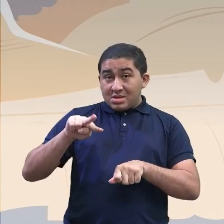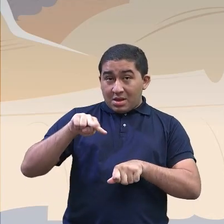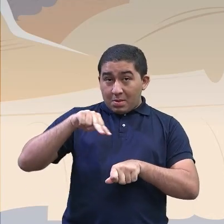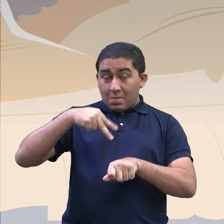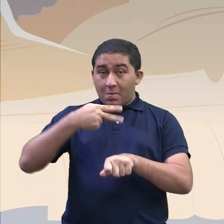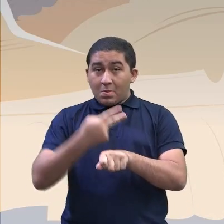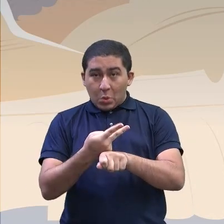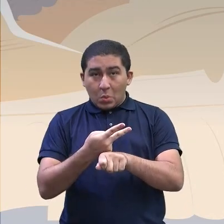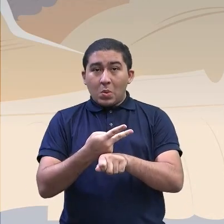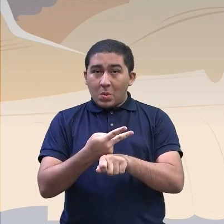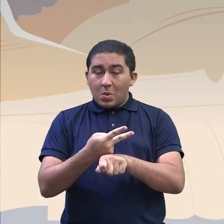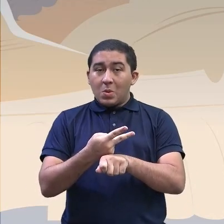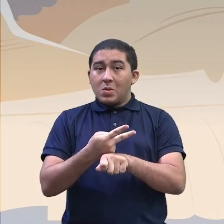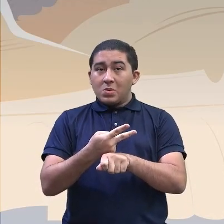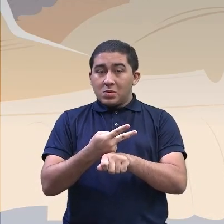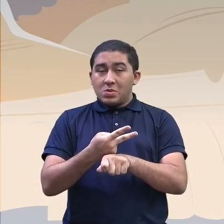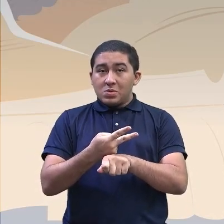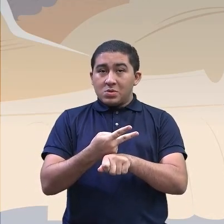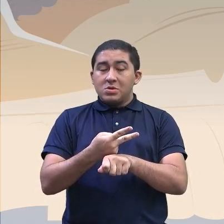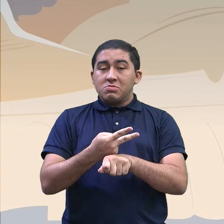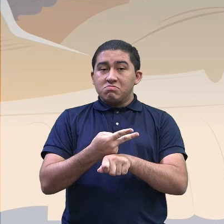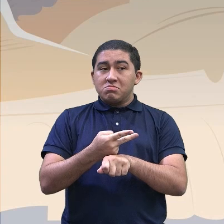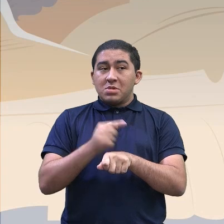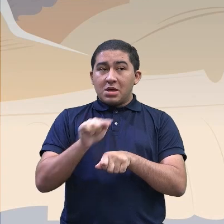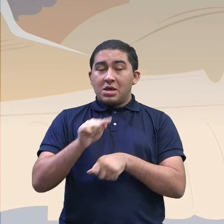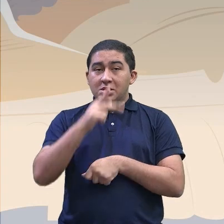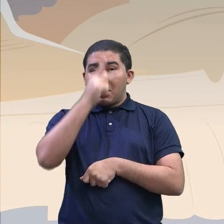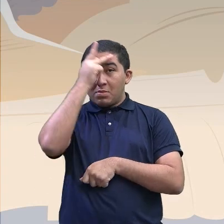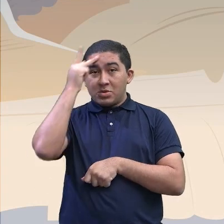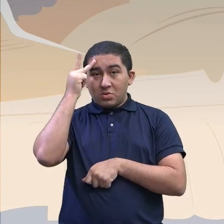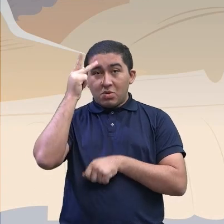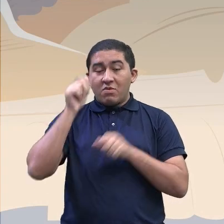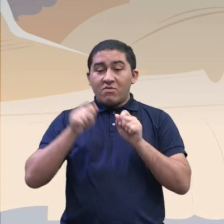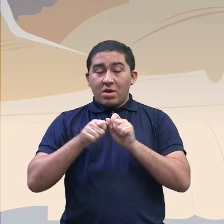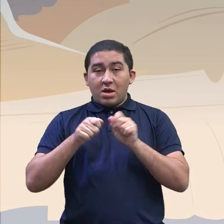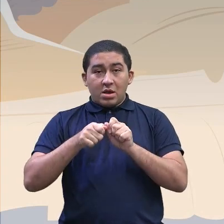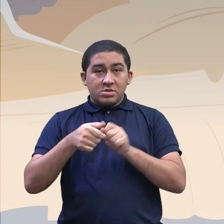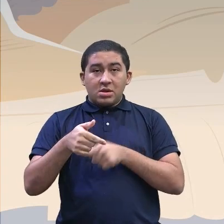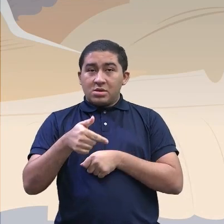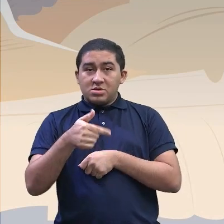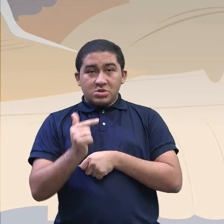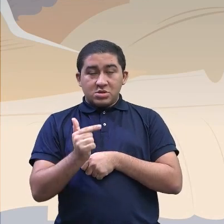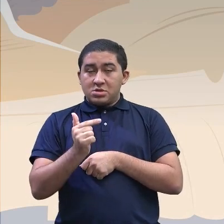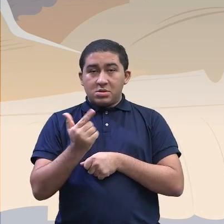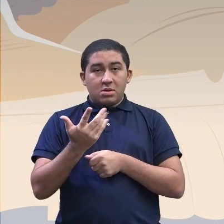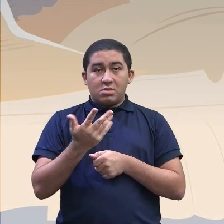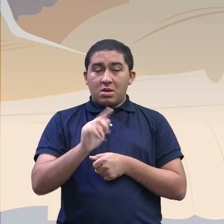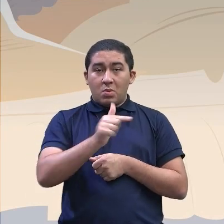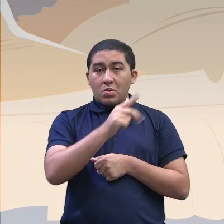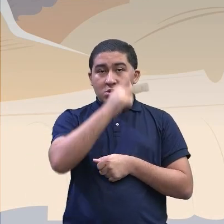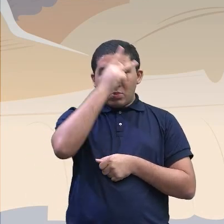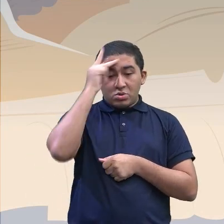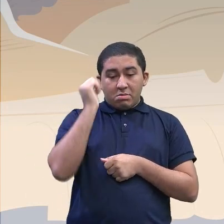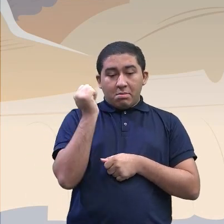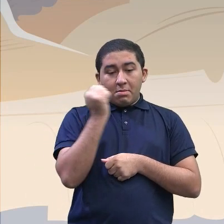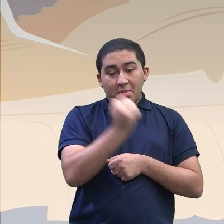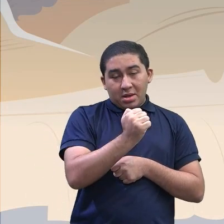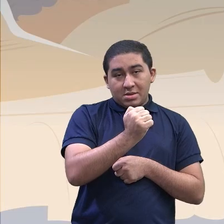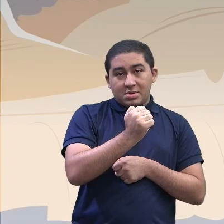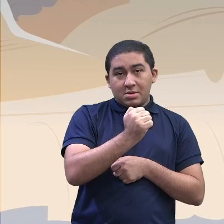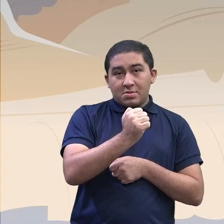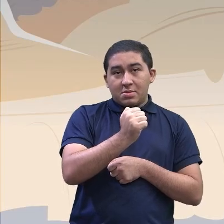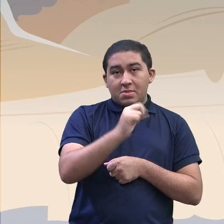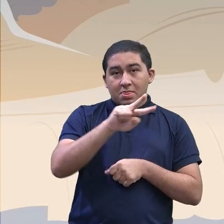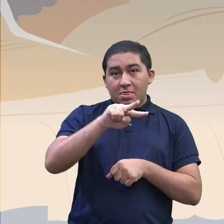a sua providência de usar uma arma e atirar no bandido que está dentro da sua casa, depois você ainda vai ter que